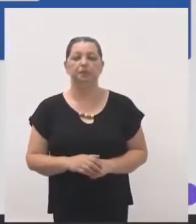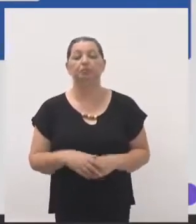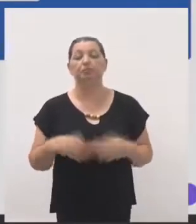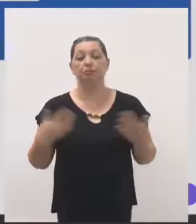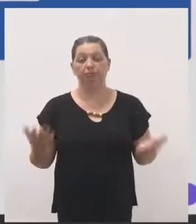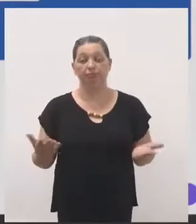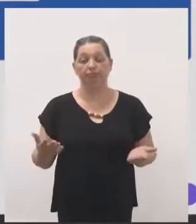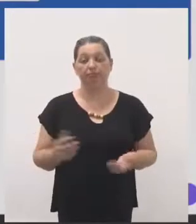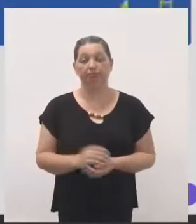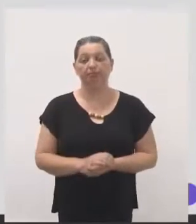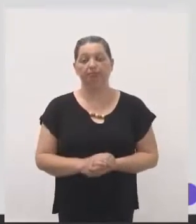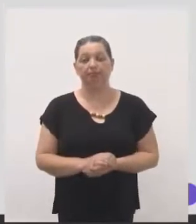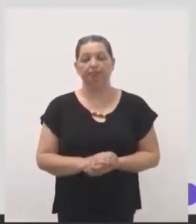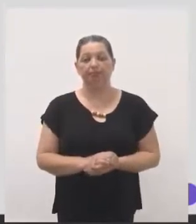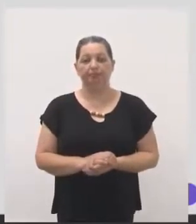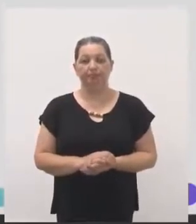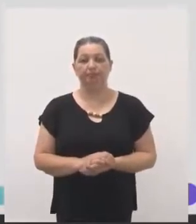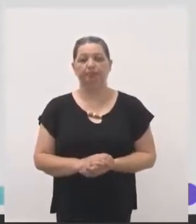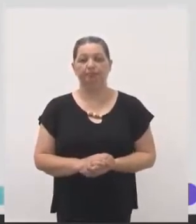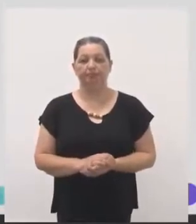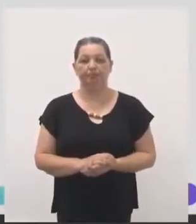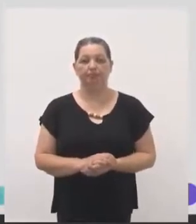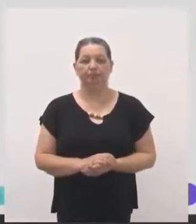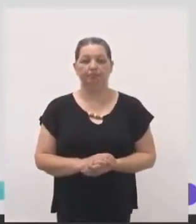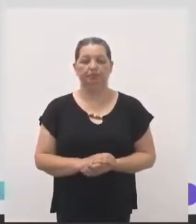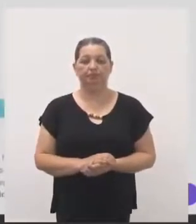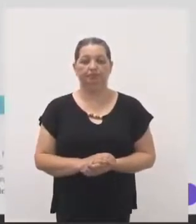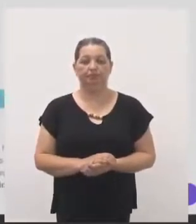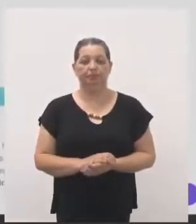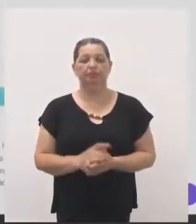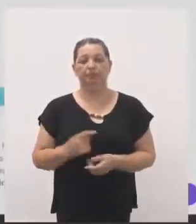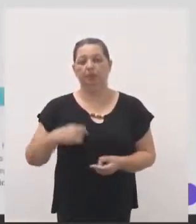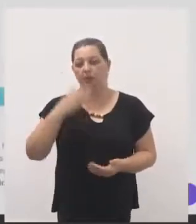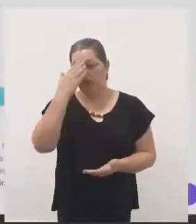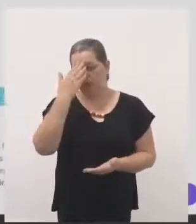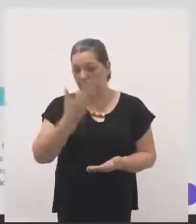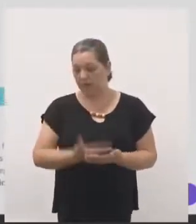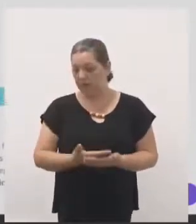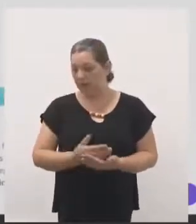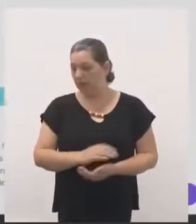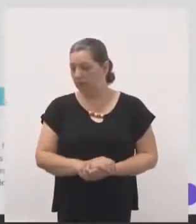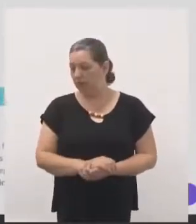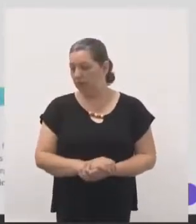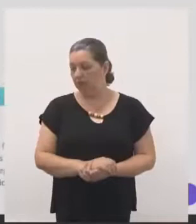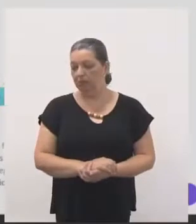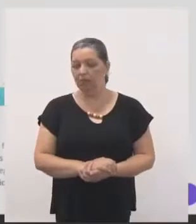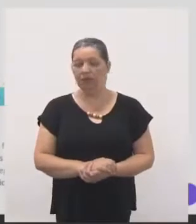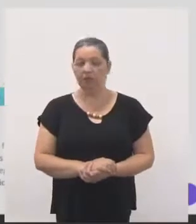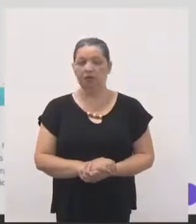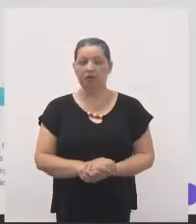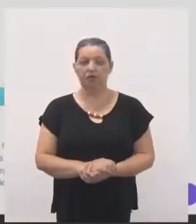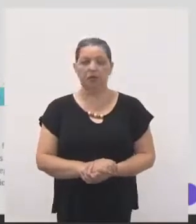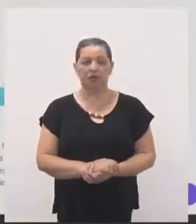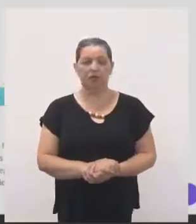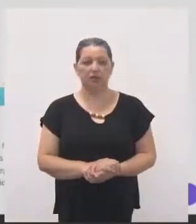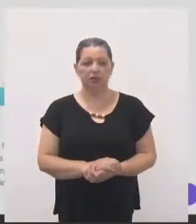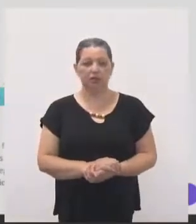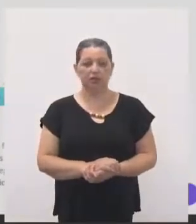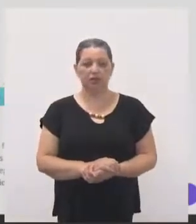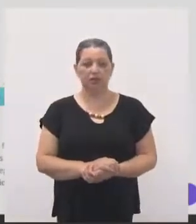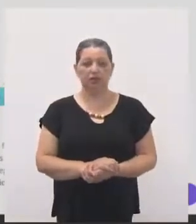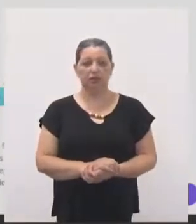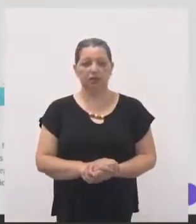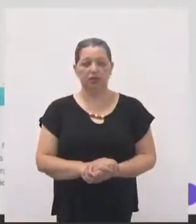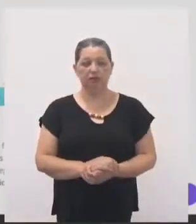Então, essa é uma. Eu acredito que empoderar também os alunos através do Canva é